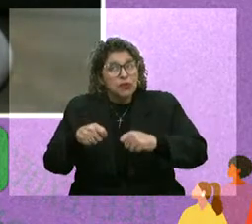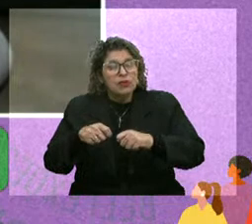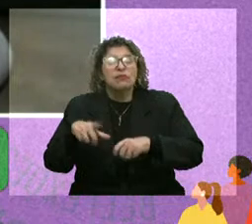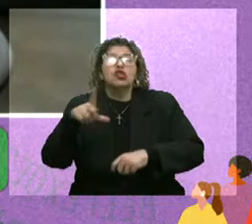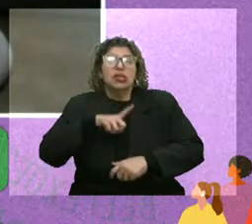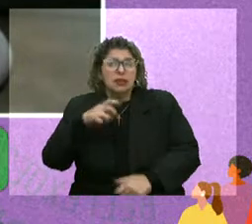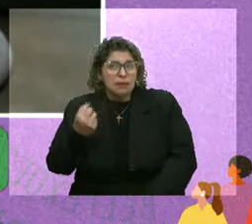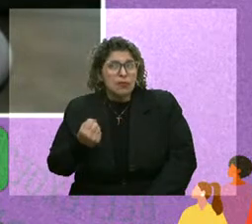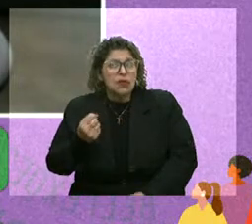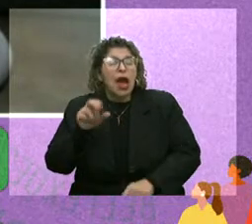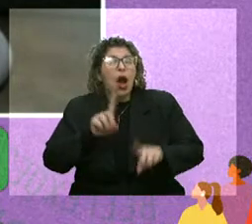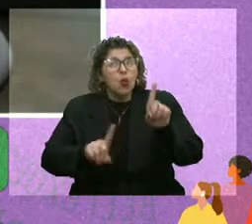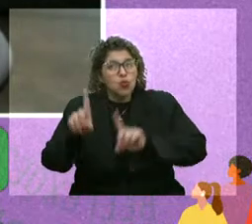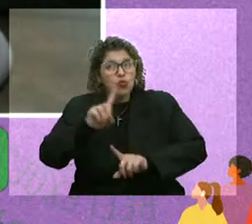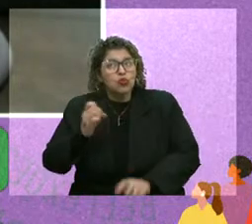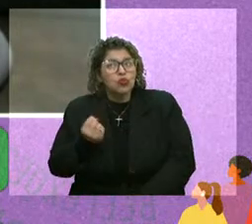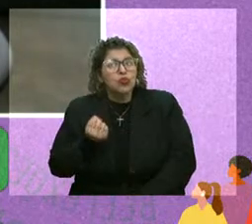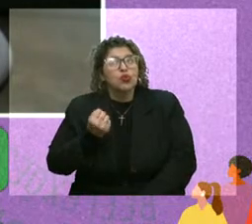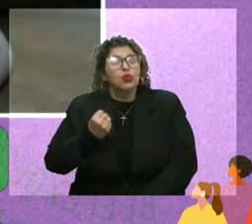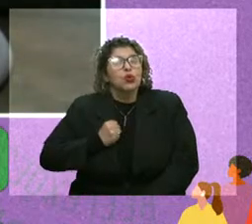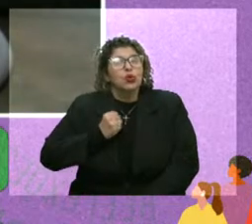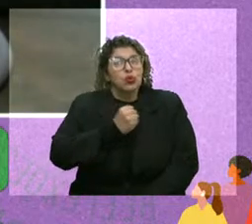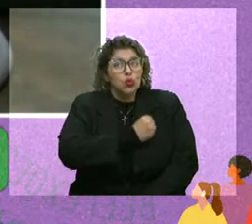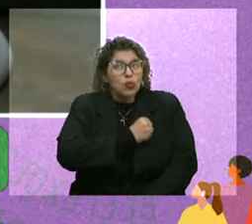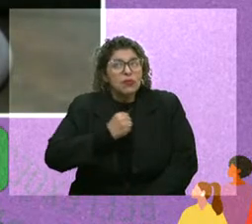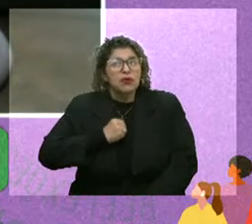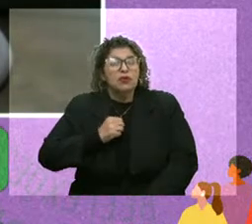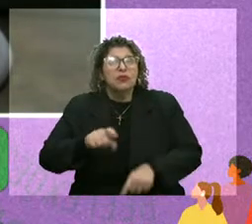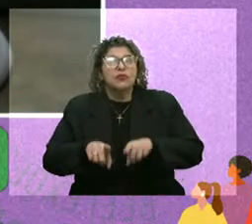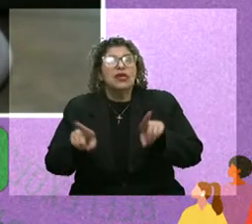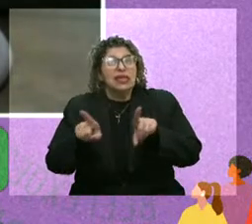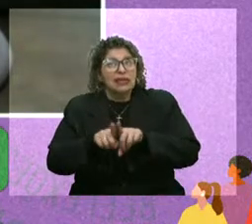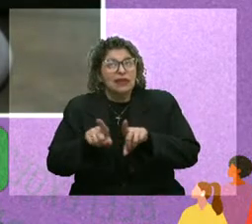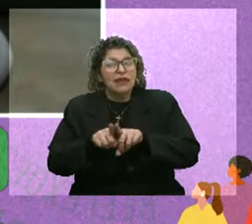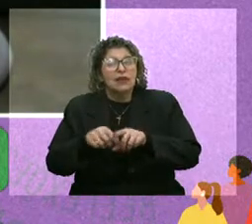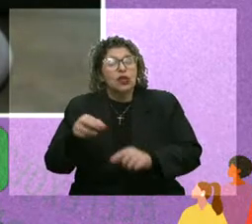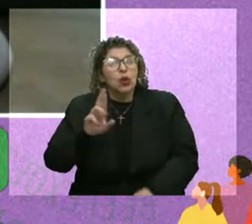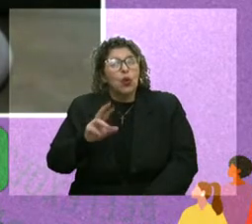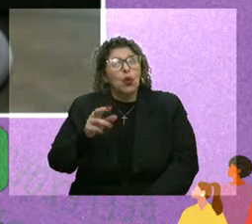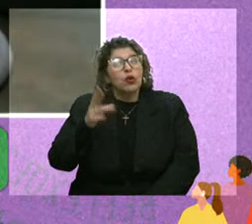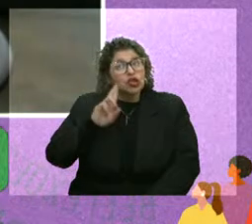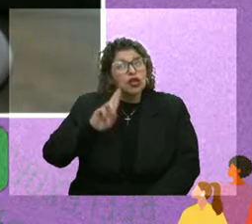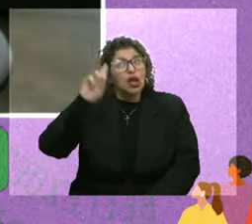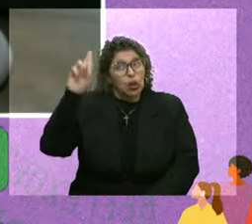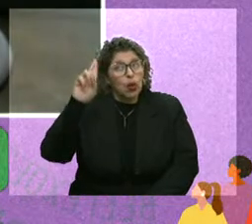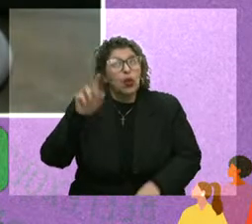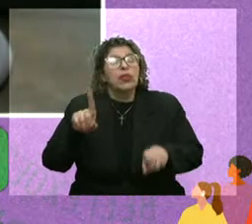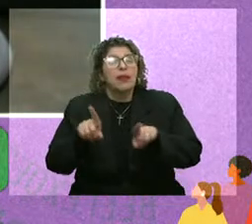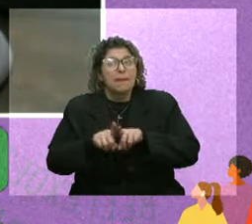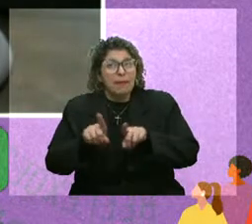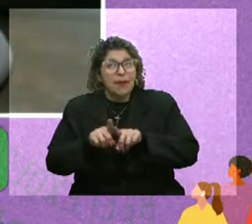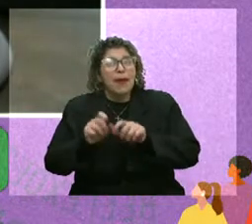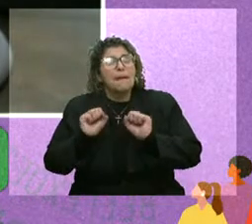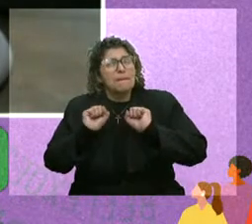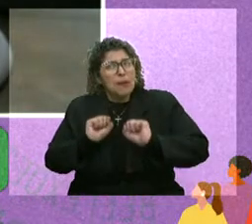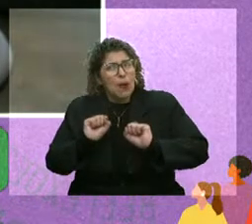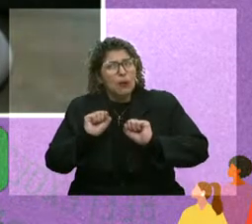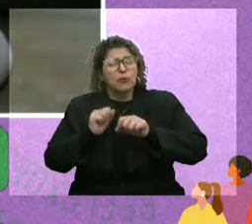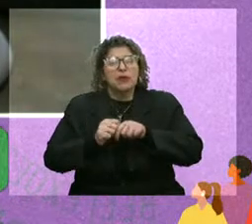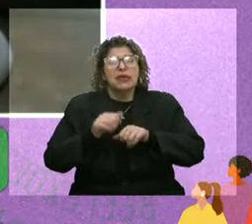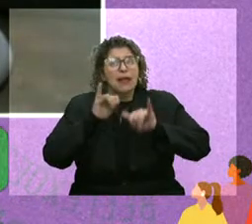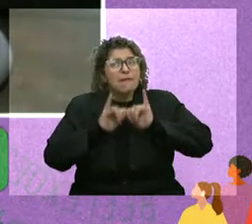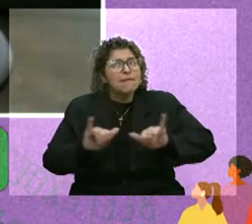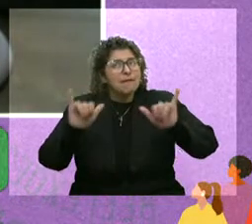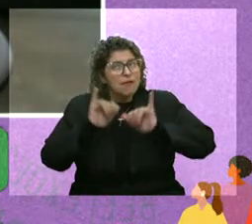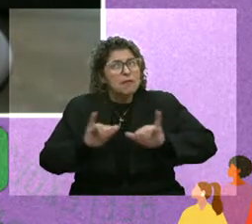João Marcelo está aqui, nosso diretor, ele quem cuida dessa questão, pode eventualmente passar esses dados